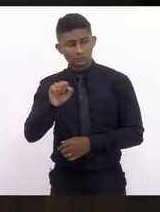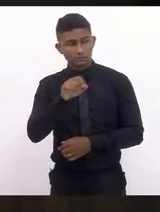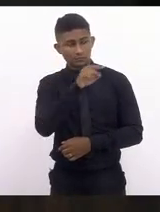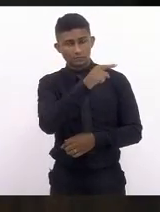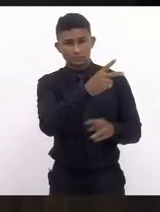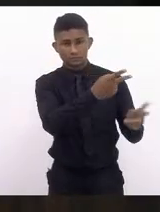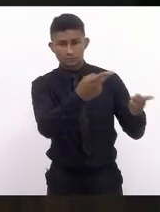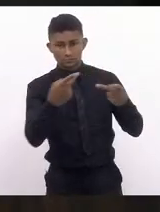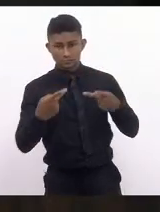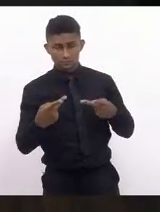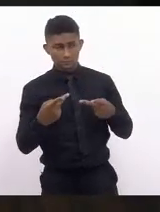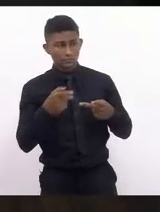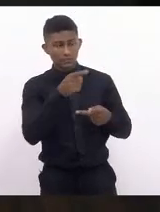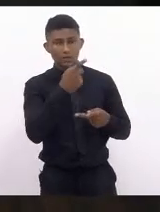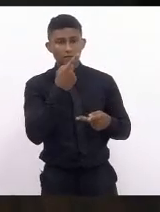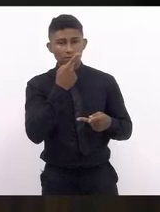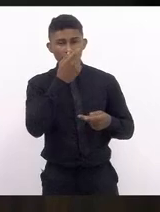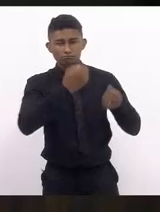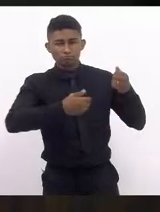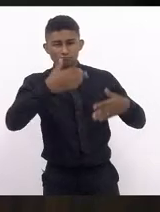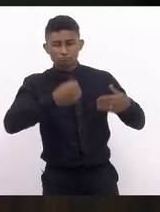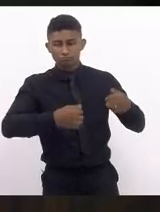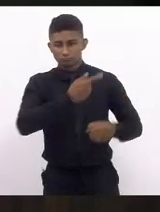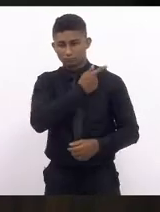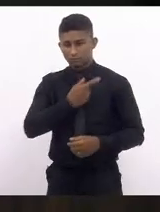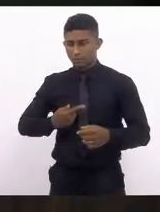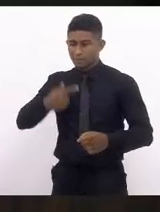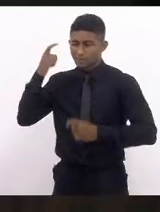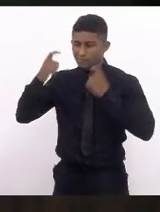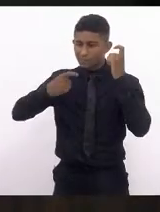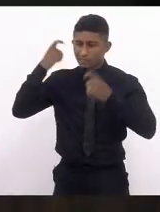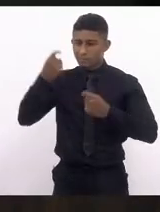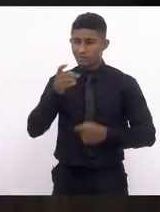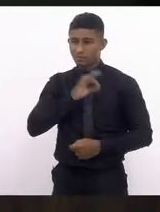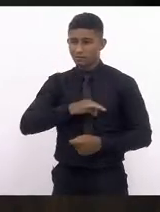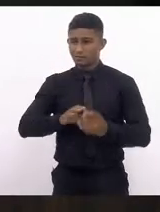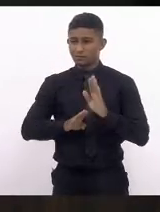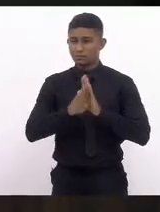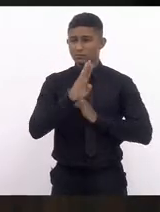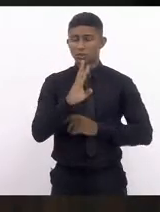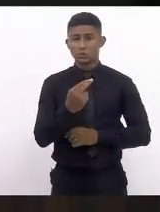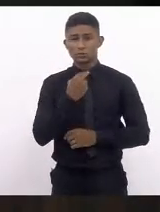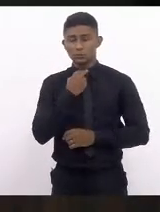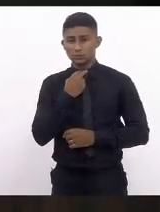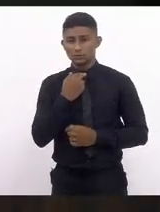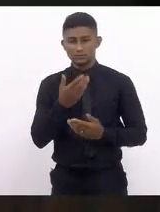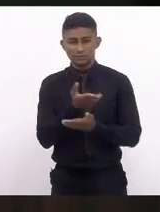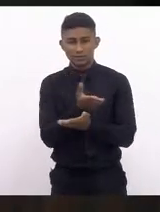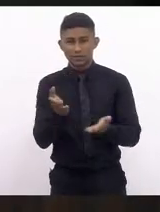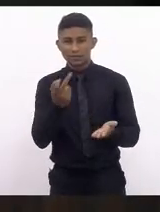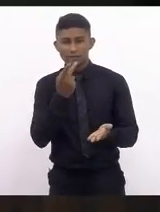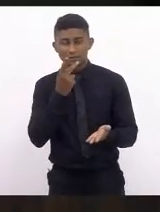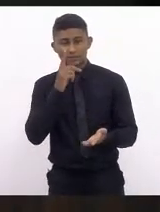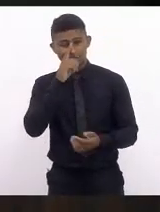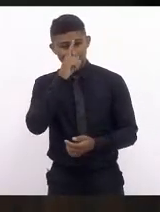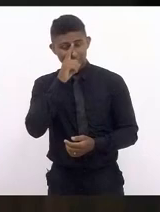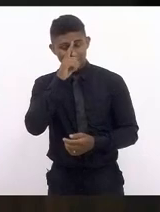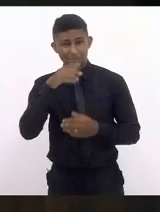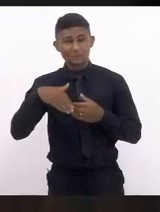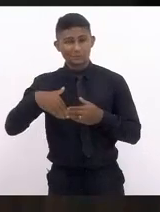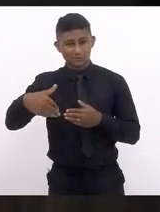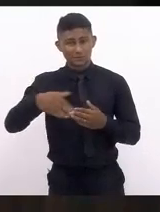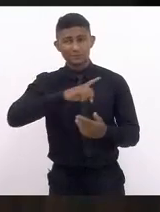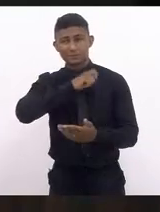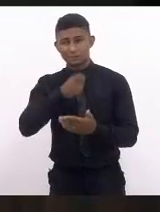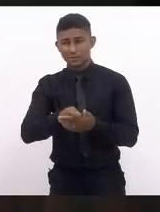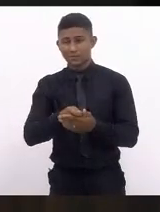levar preocupação do governador que não poderia conceder o aumento os testes são dizendo que é risco no futuro não pagar